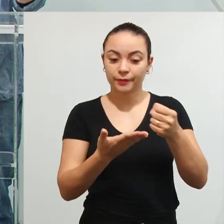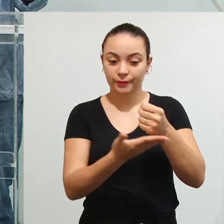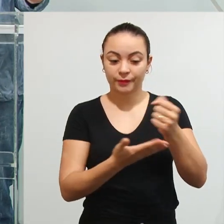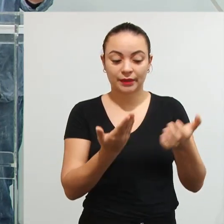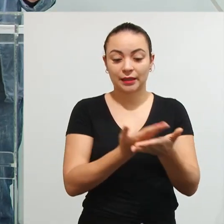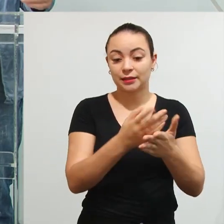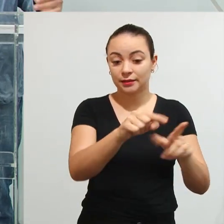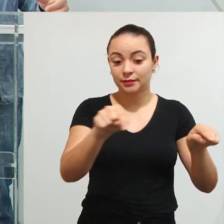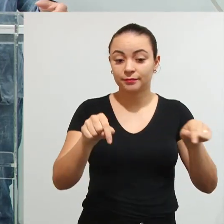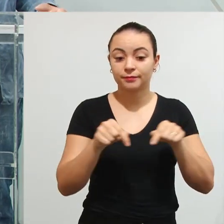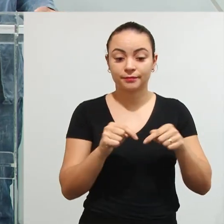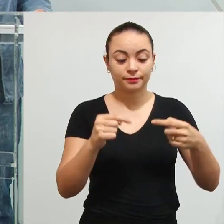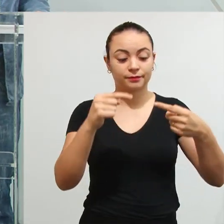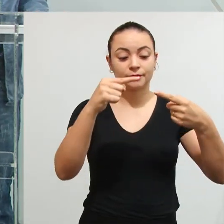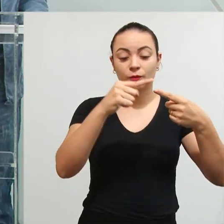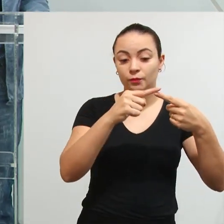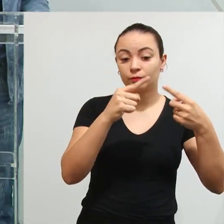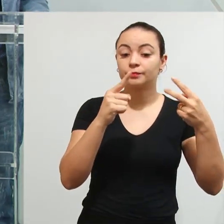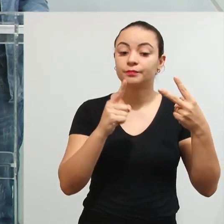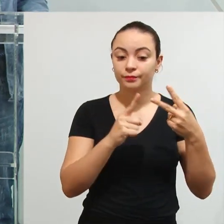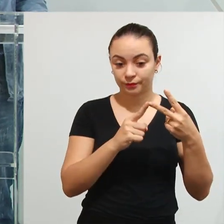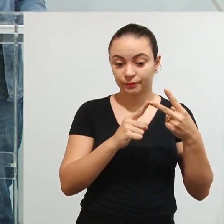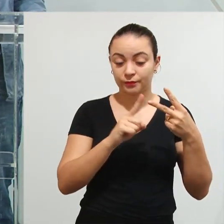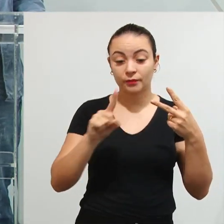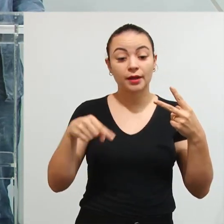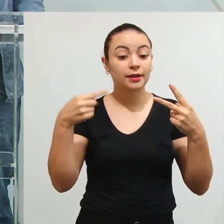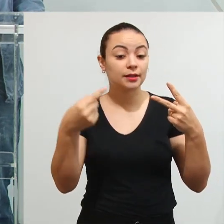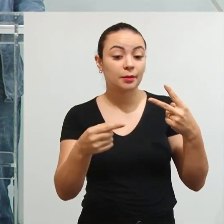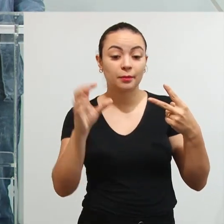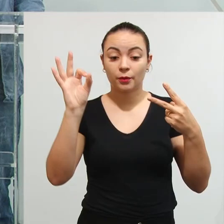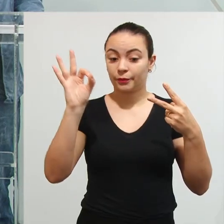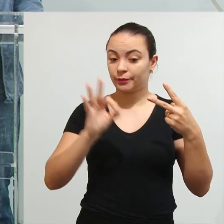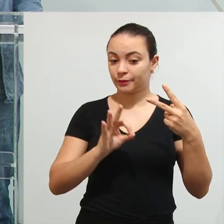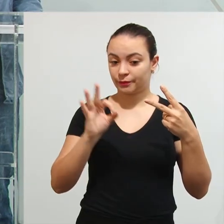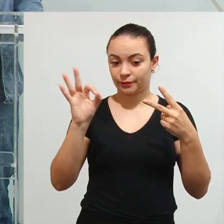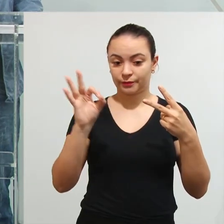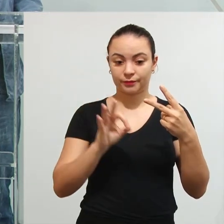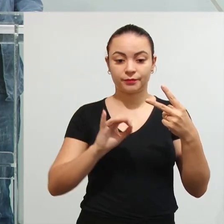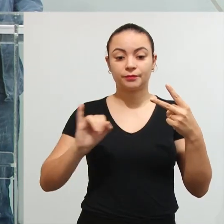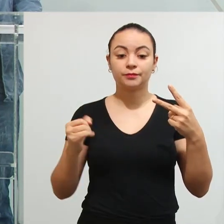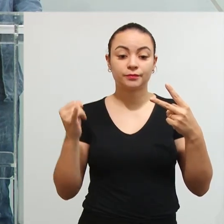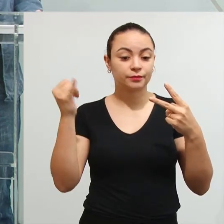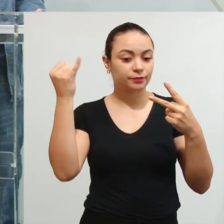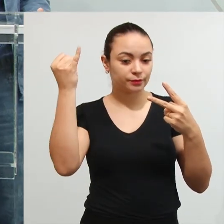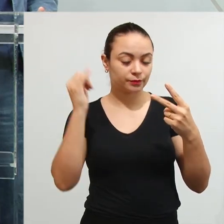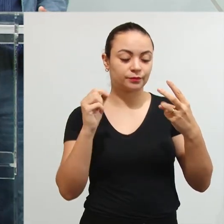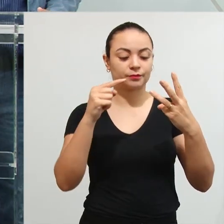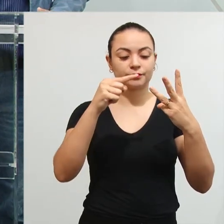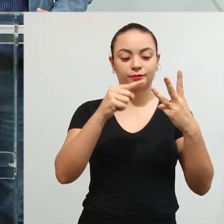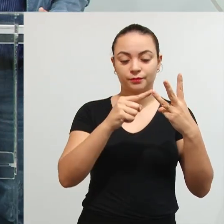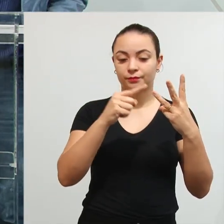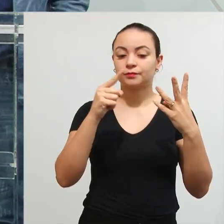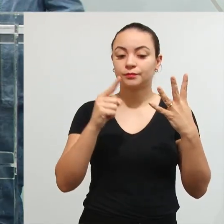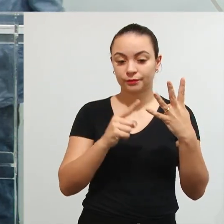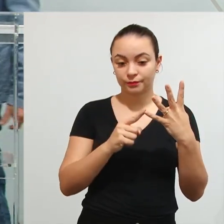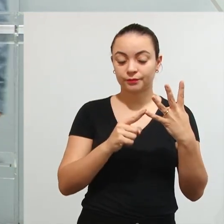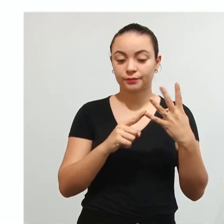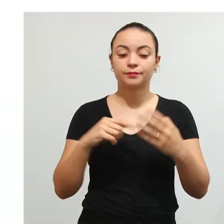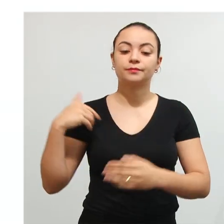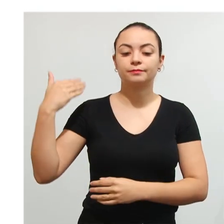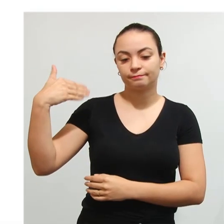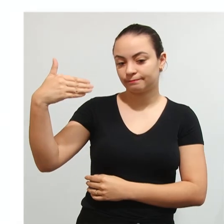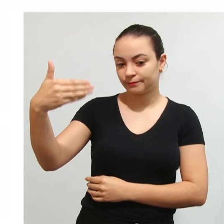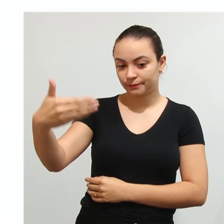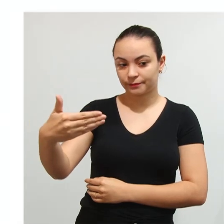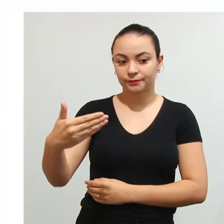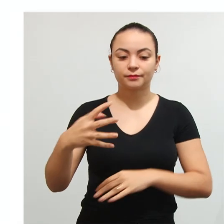Depois a gente já entra com o conceito de juros nas aulas 3 e assim sucessivamente. Então, o nosso cronograma está organizado